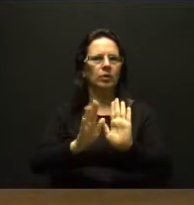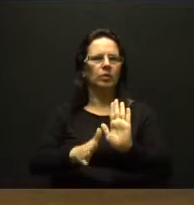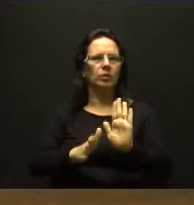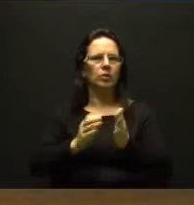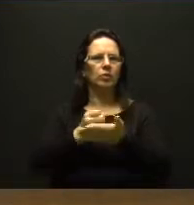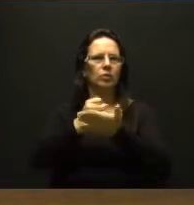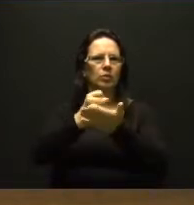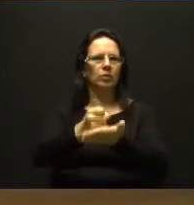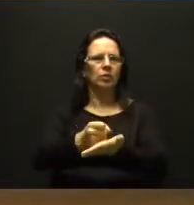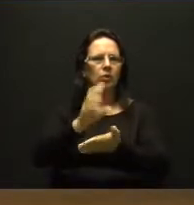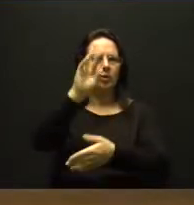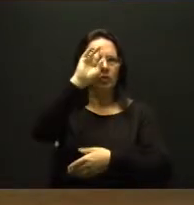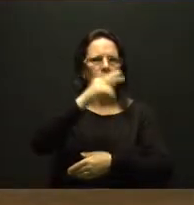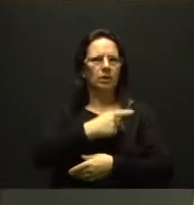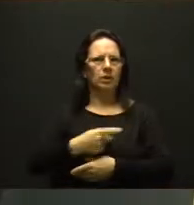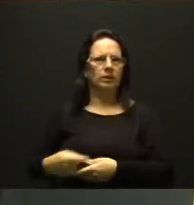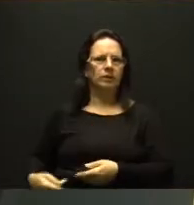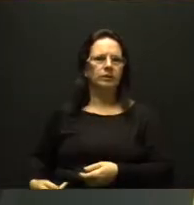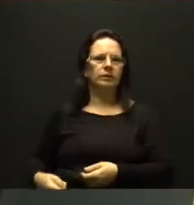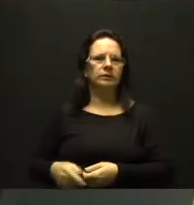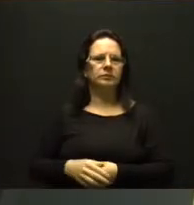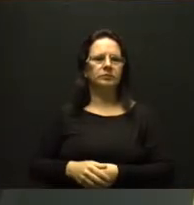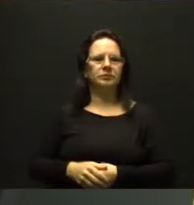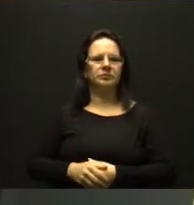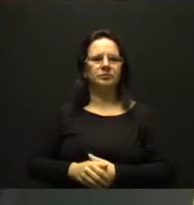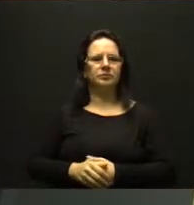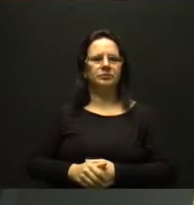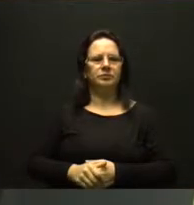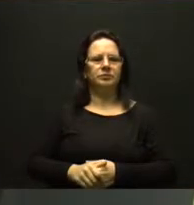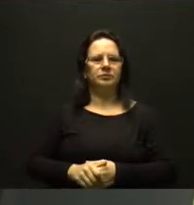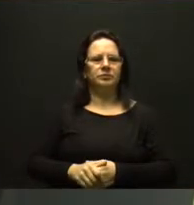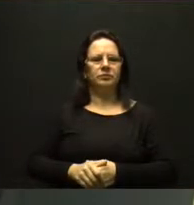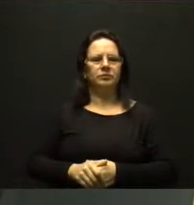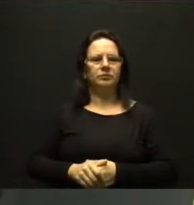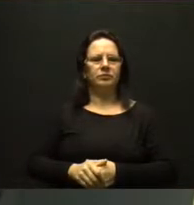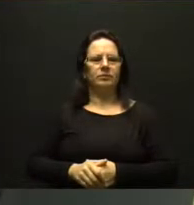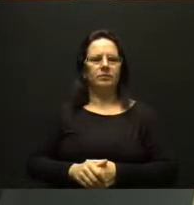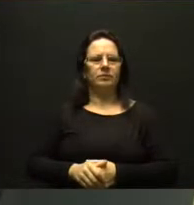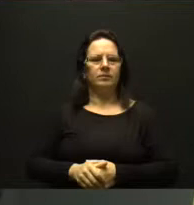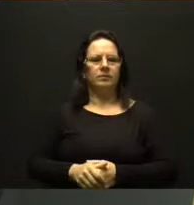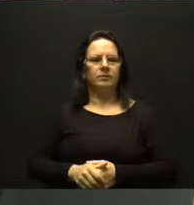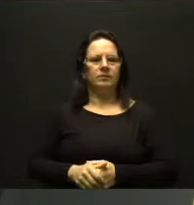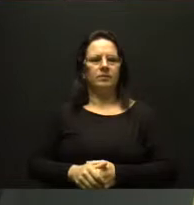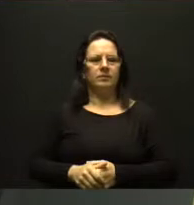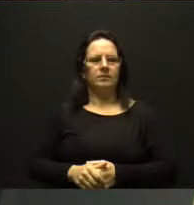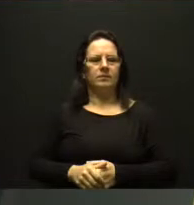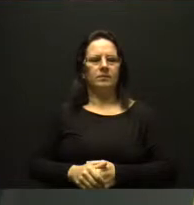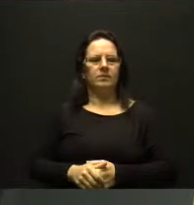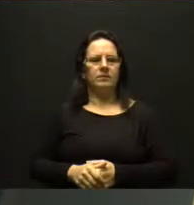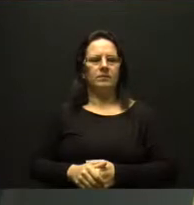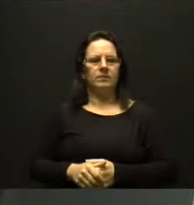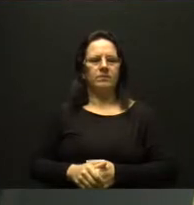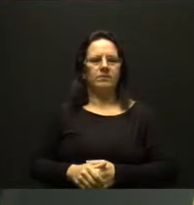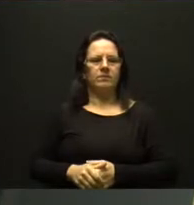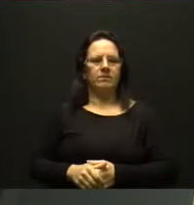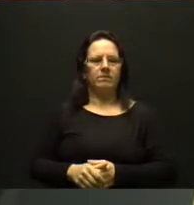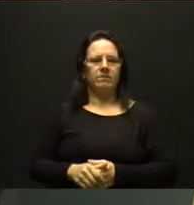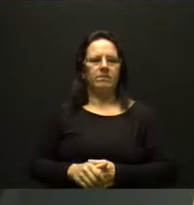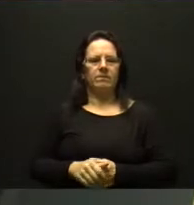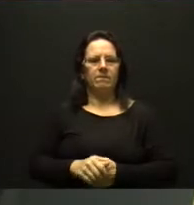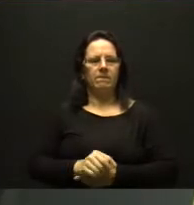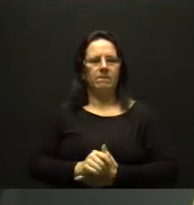totalmente é só o presidente continua e discussão em rotação com a palavra o vereador